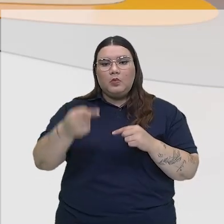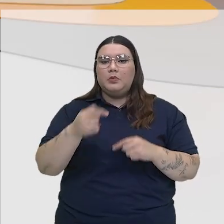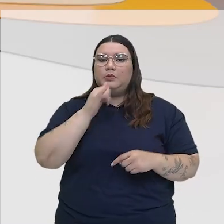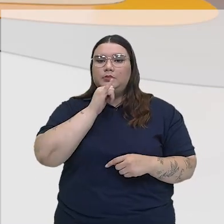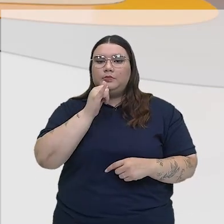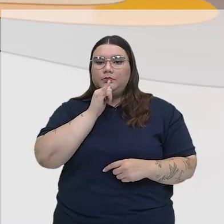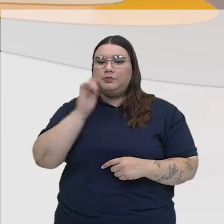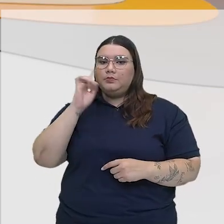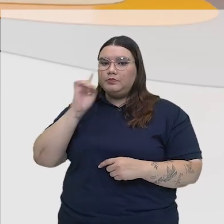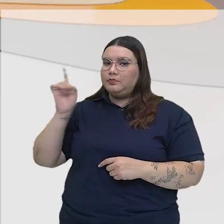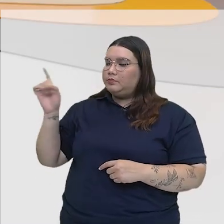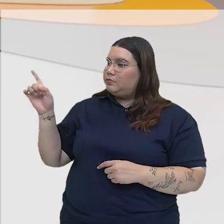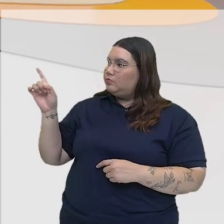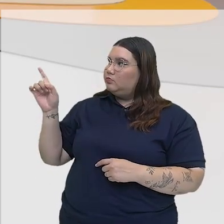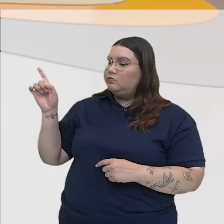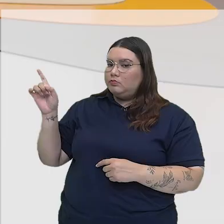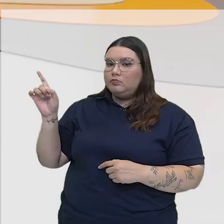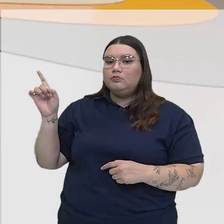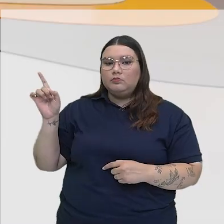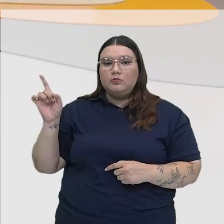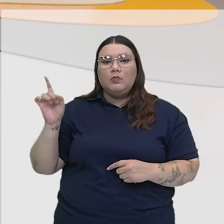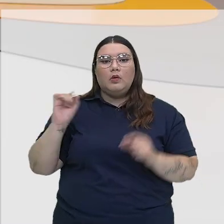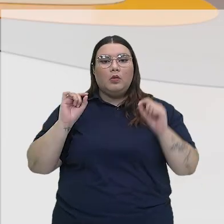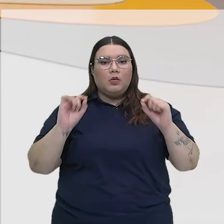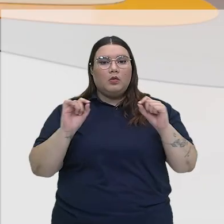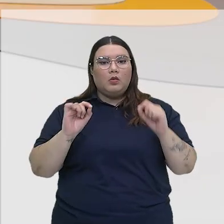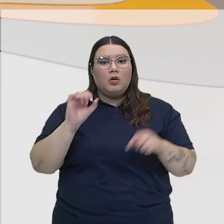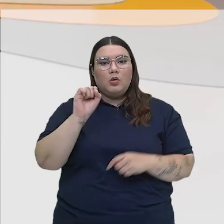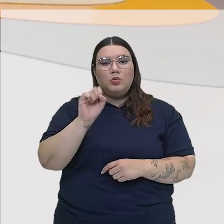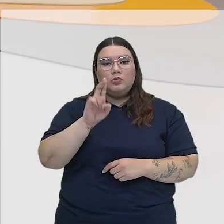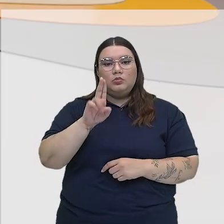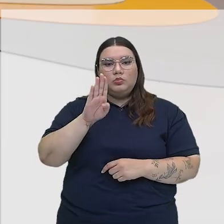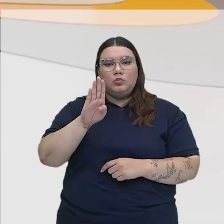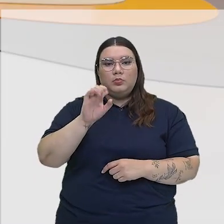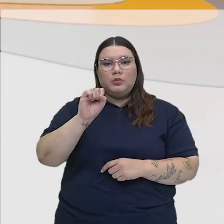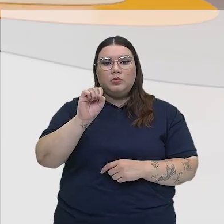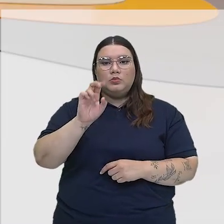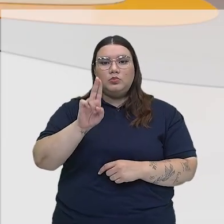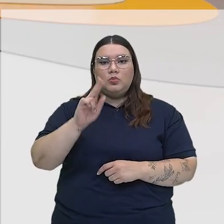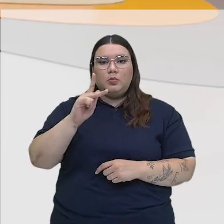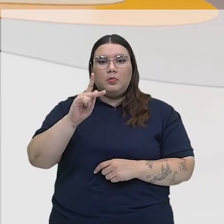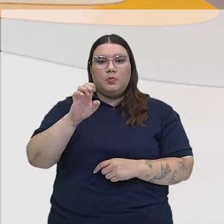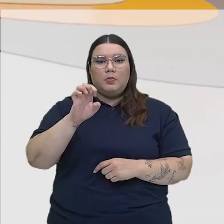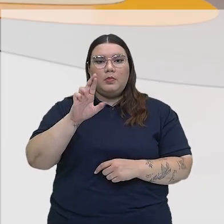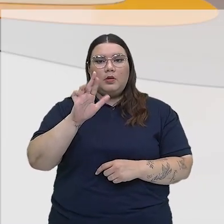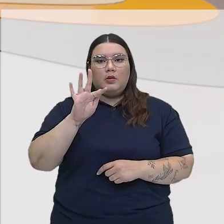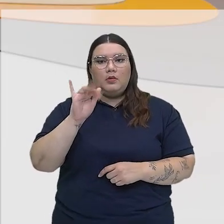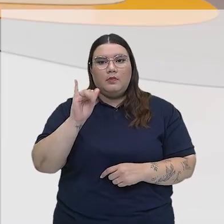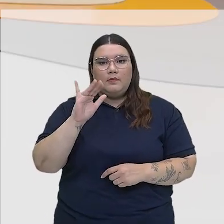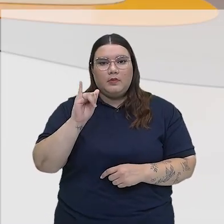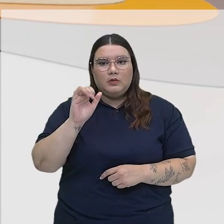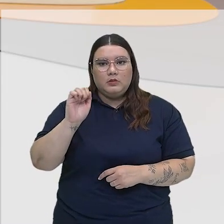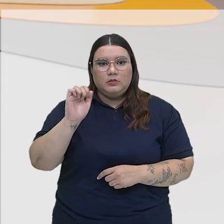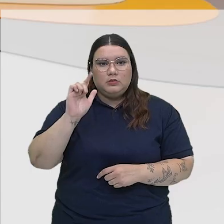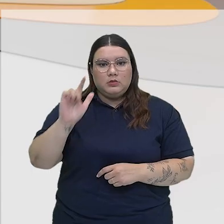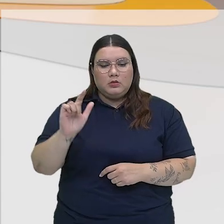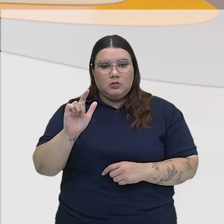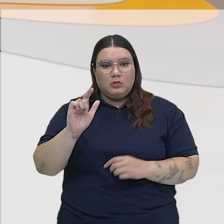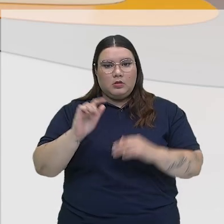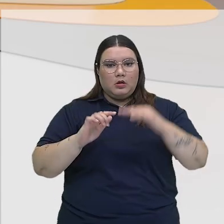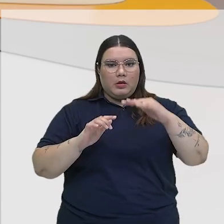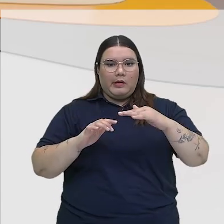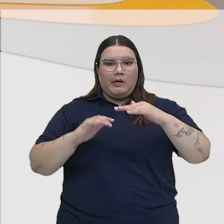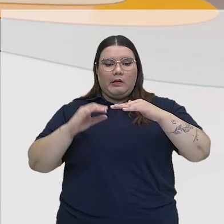exemplo que a gente vai ter é essa irrigação aqui, a subsuperficial. Em vez dos canos estarem acima, elas vão